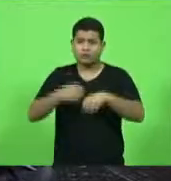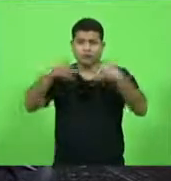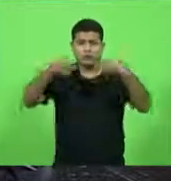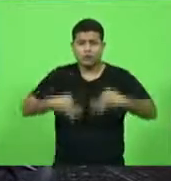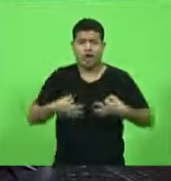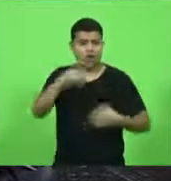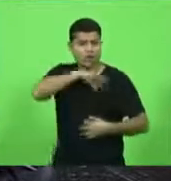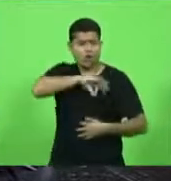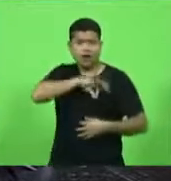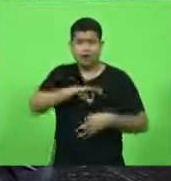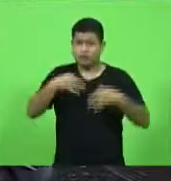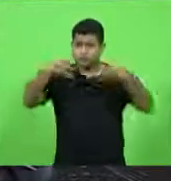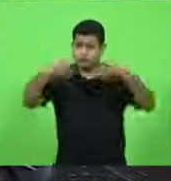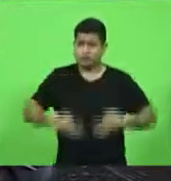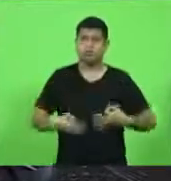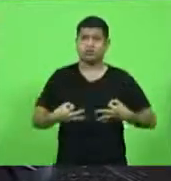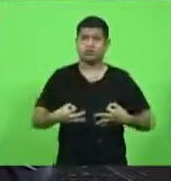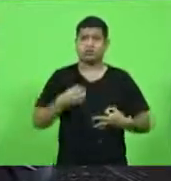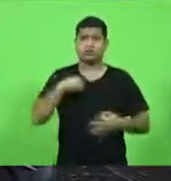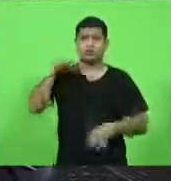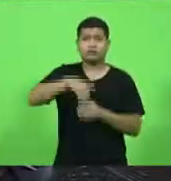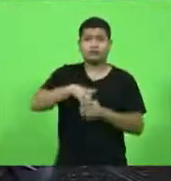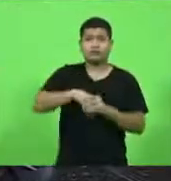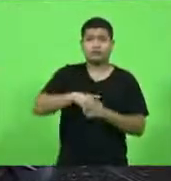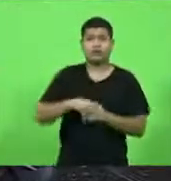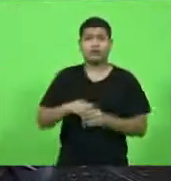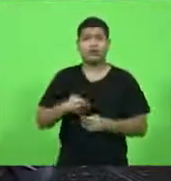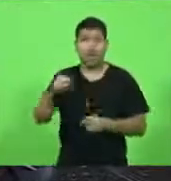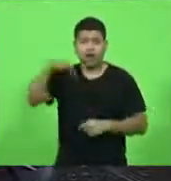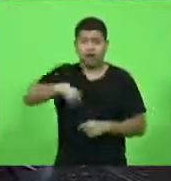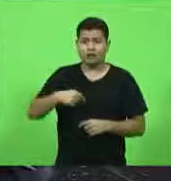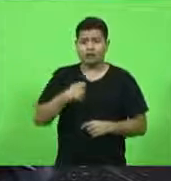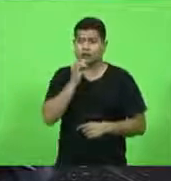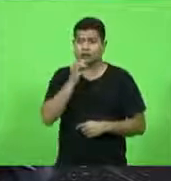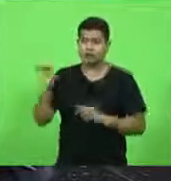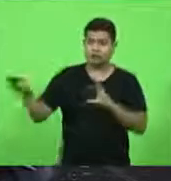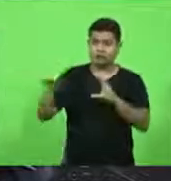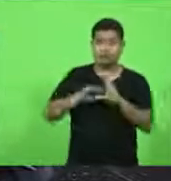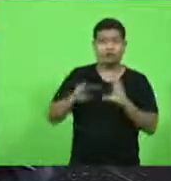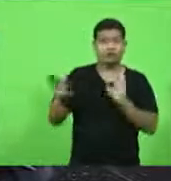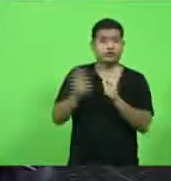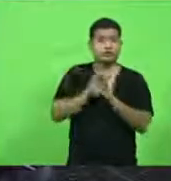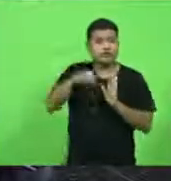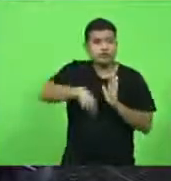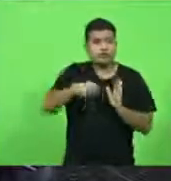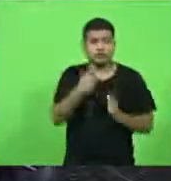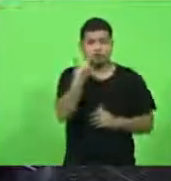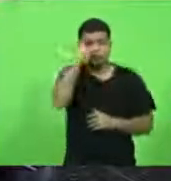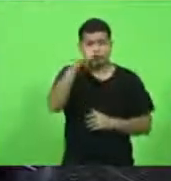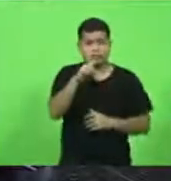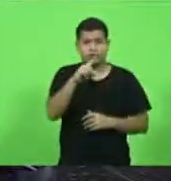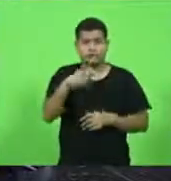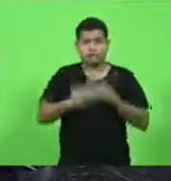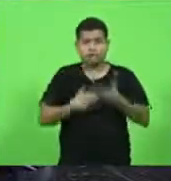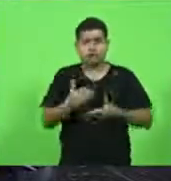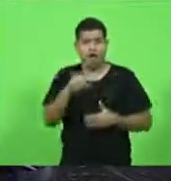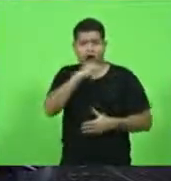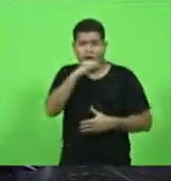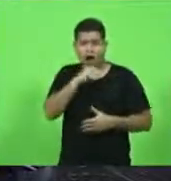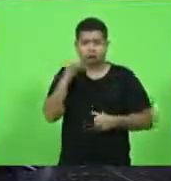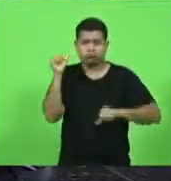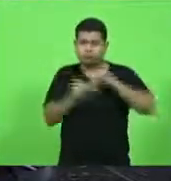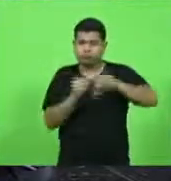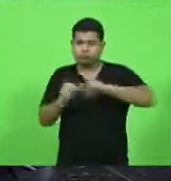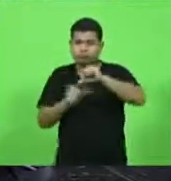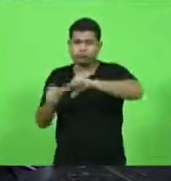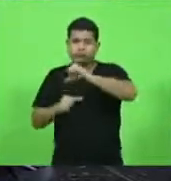Nós votamos coisas aqui que foi entregue num dia, entregue no outro, faz a CCJ e da Finanças e de uma hora da tarde já está aqui no